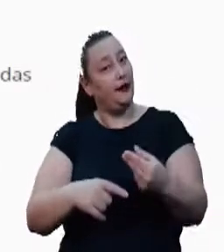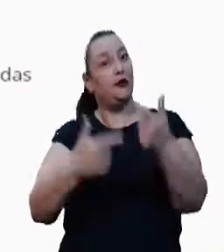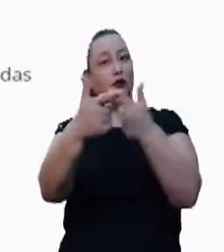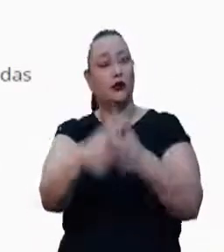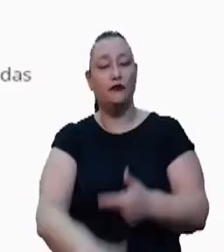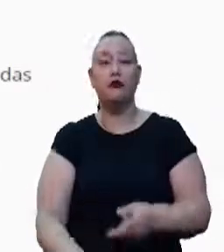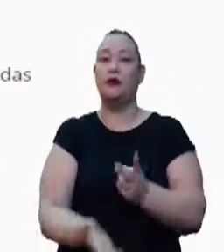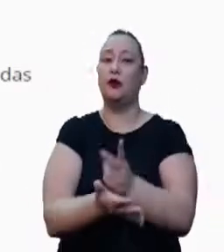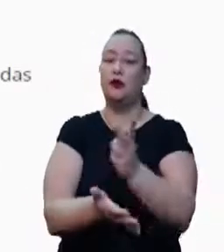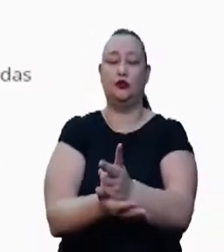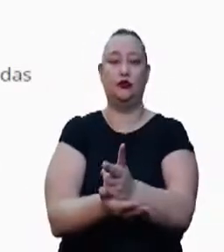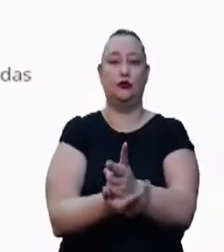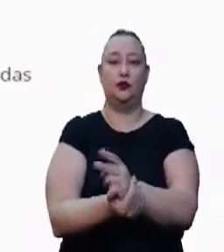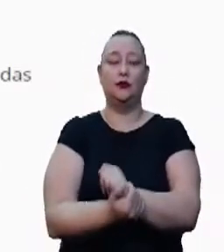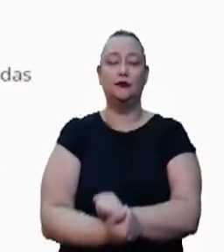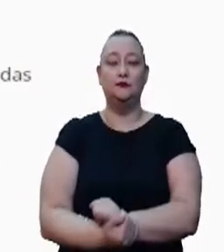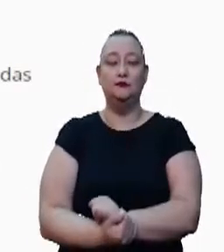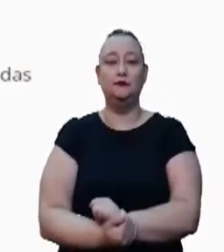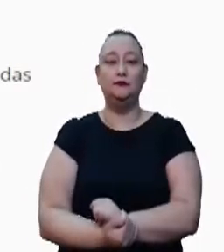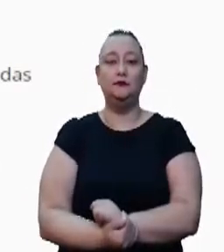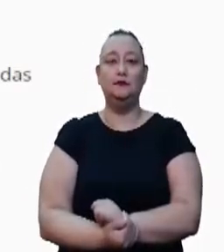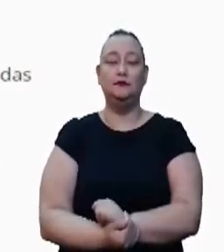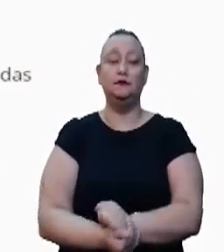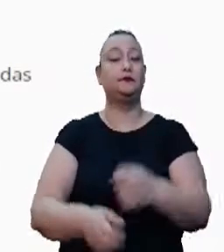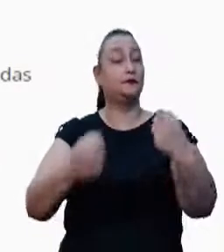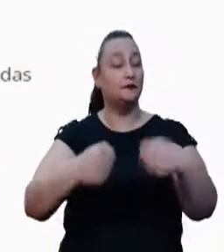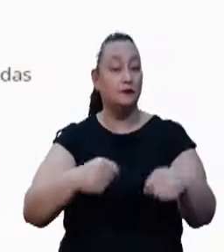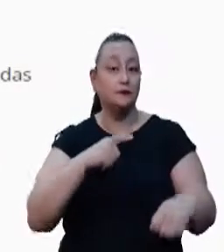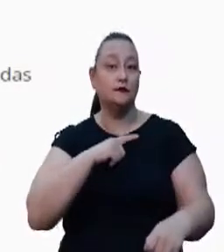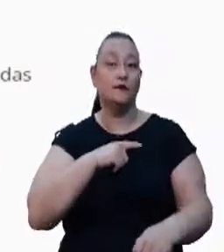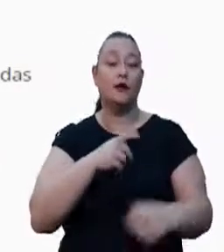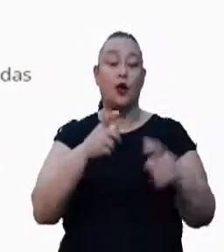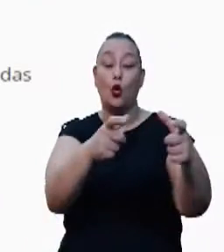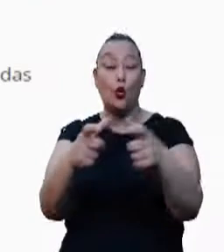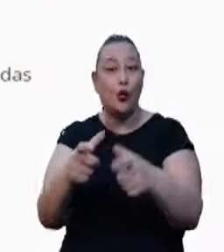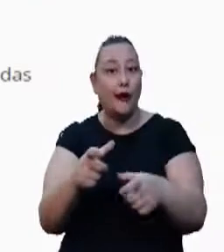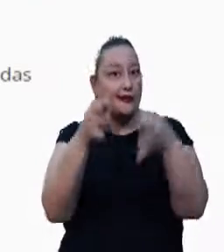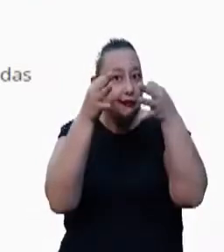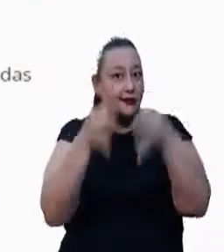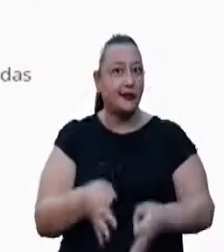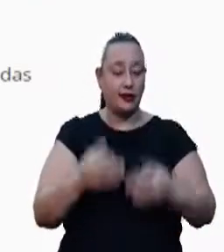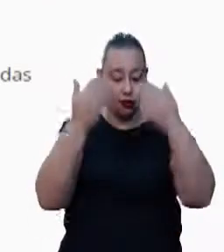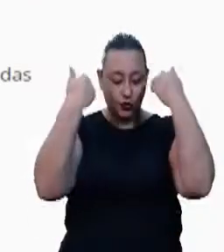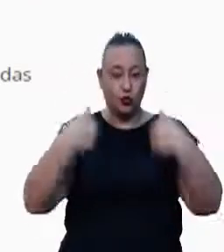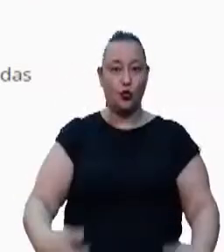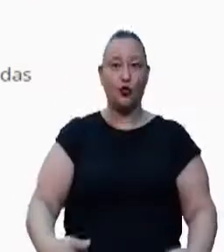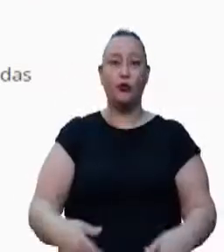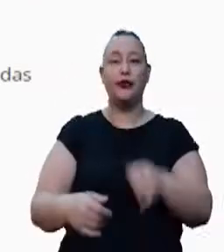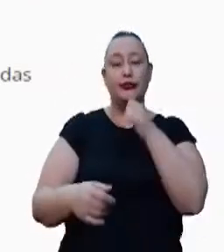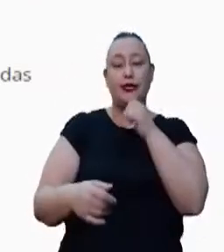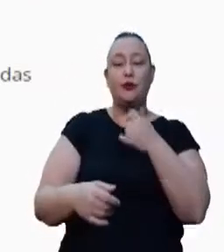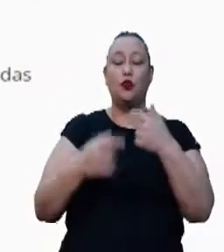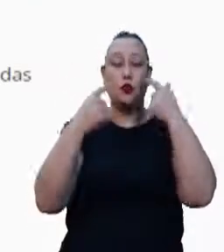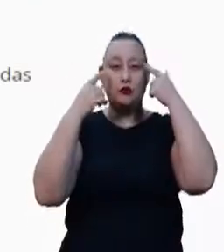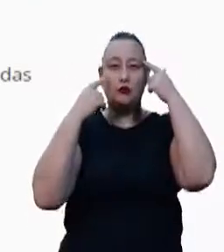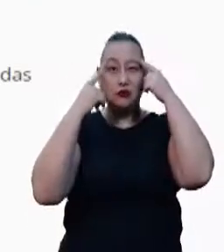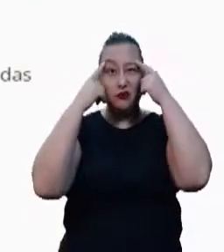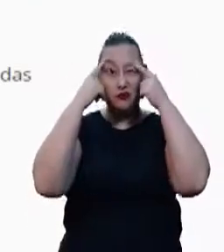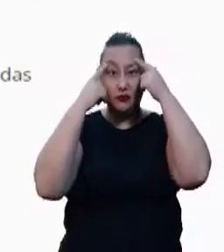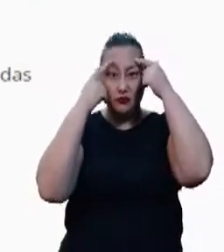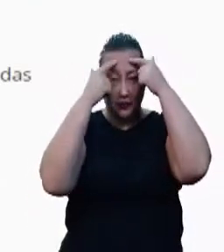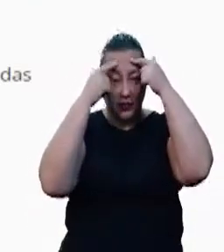continuar aquele efeito. Então, ela deve ser aplicada em lugares específicos do corpo, ou seja, naquele músculo em que há o